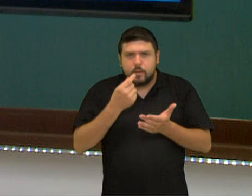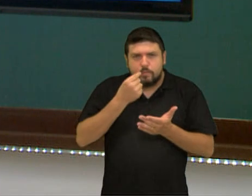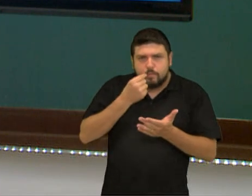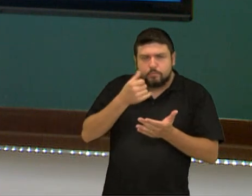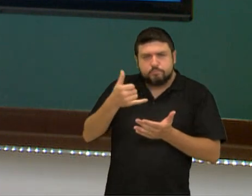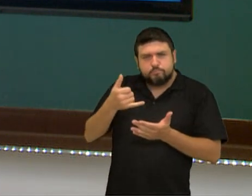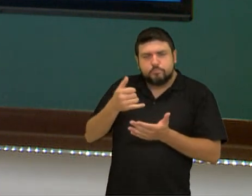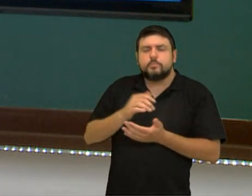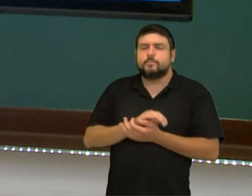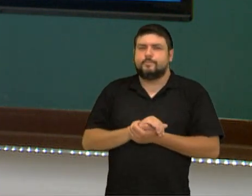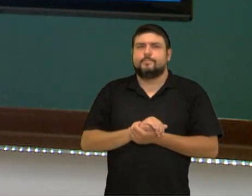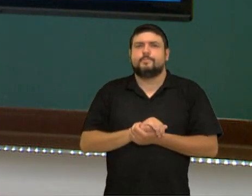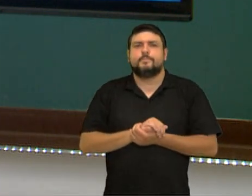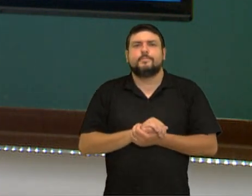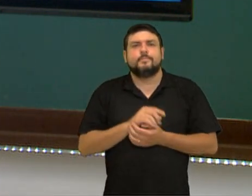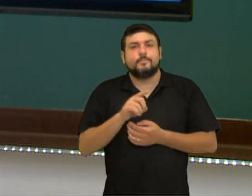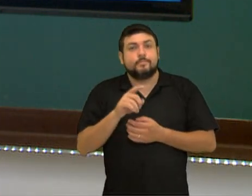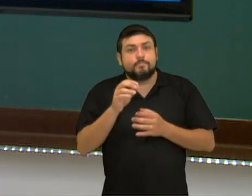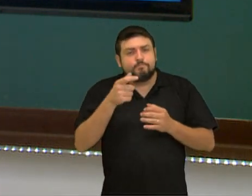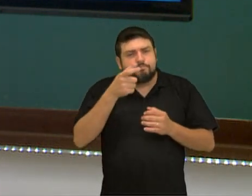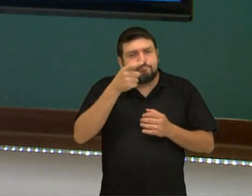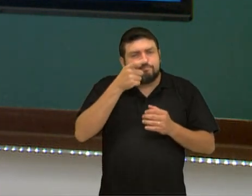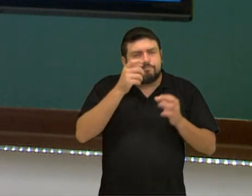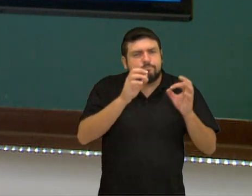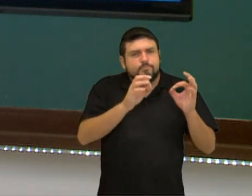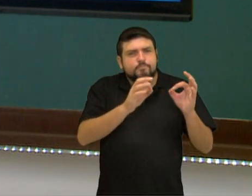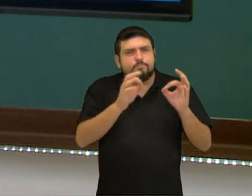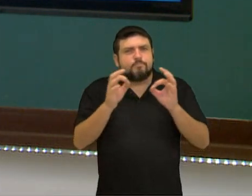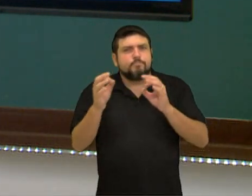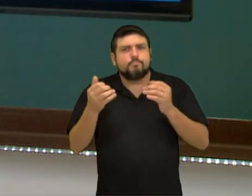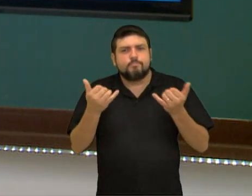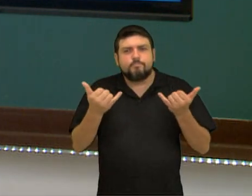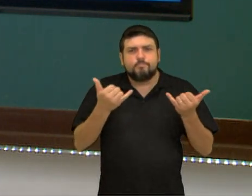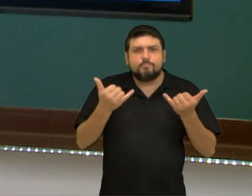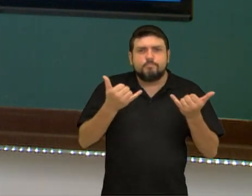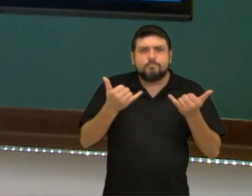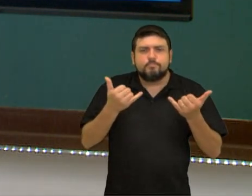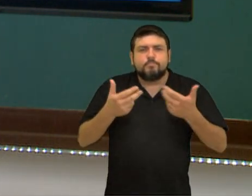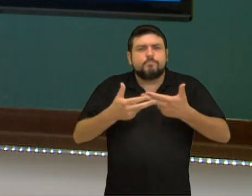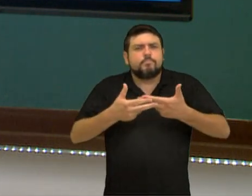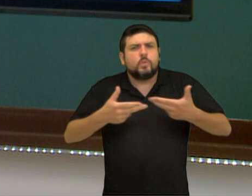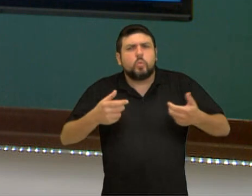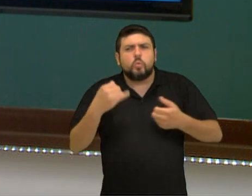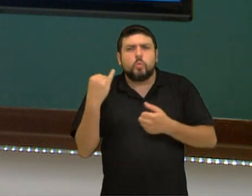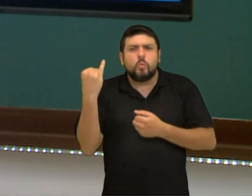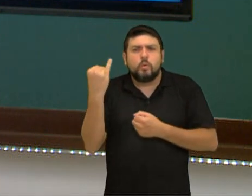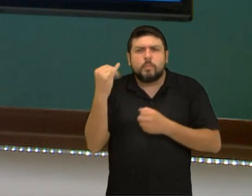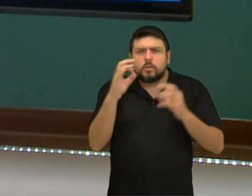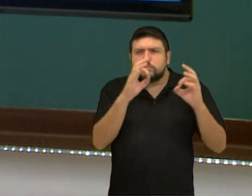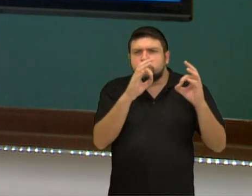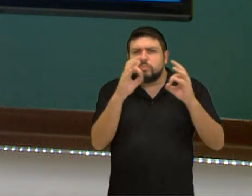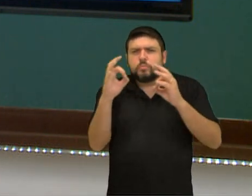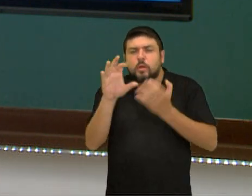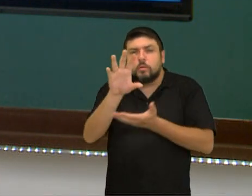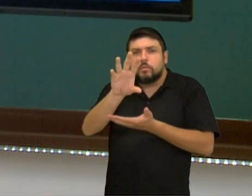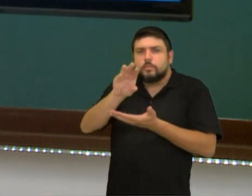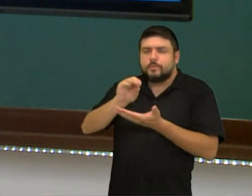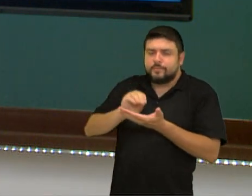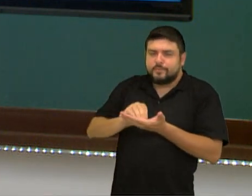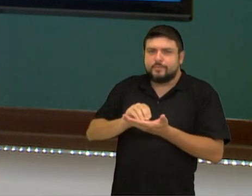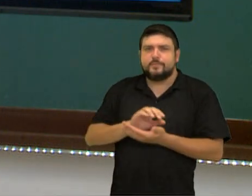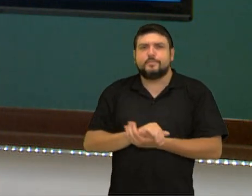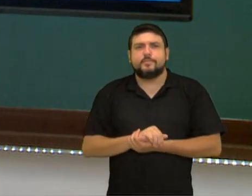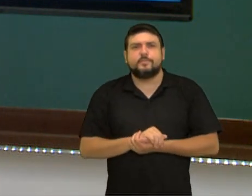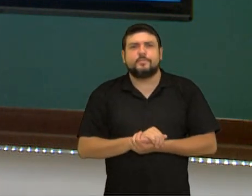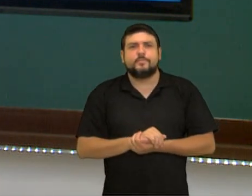caneta? Anote todas as informações dessa aula que você avaliar que são importantes para você continuar os seus